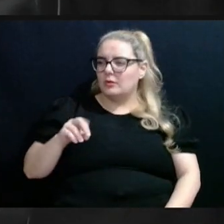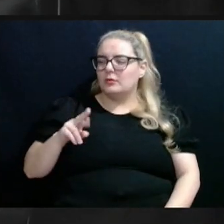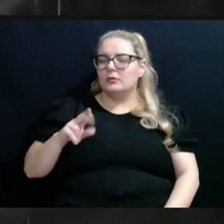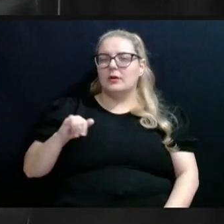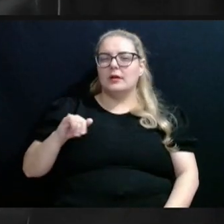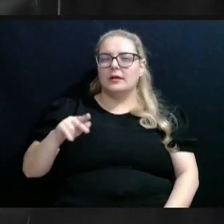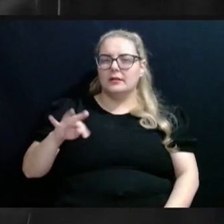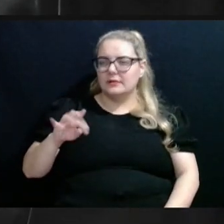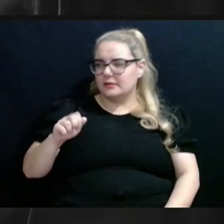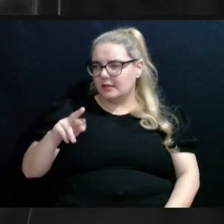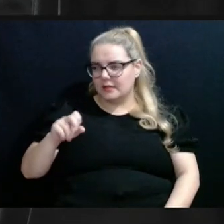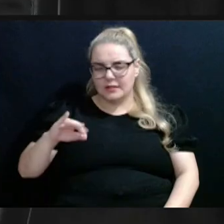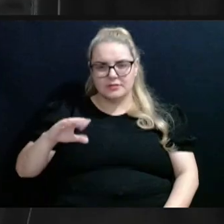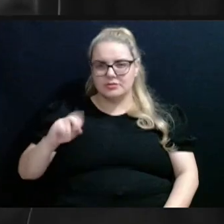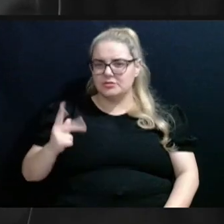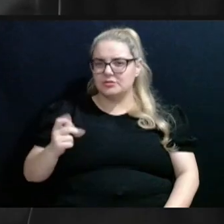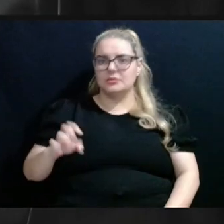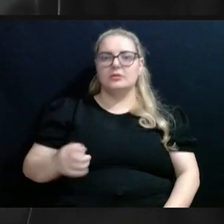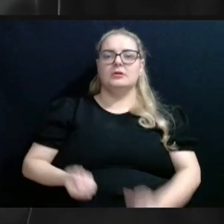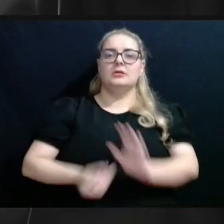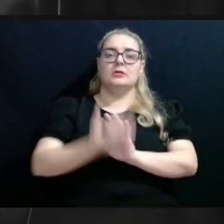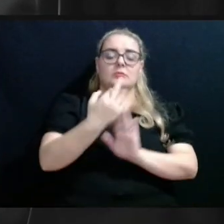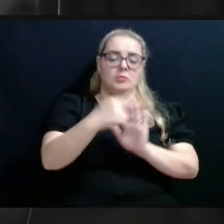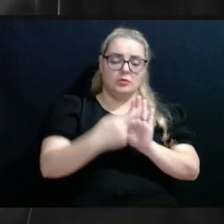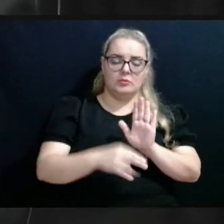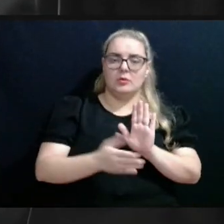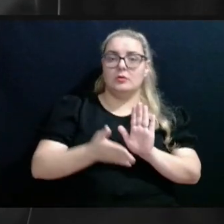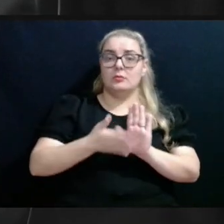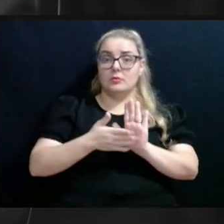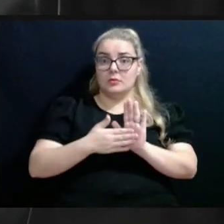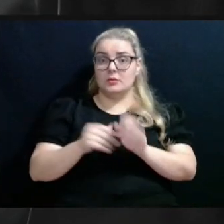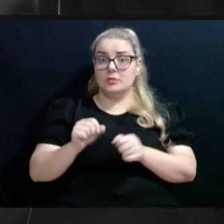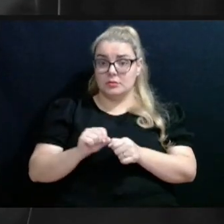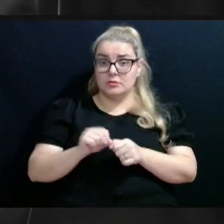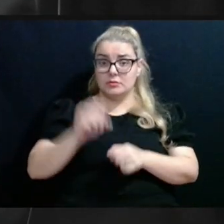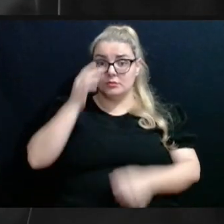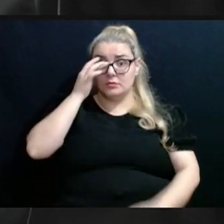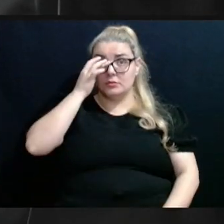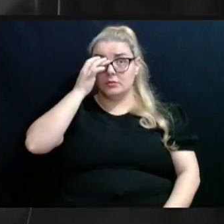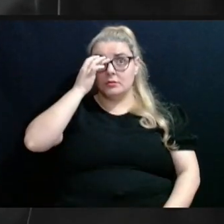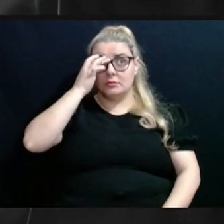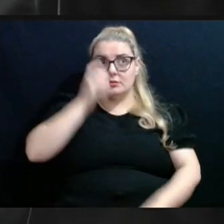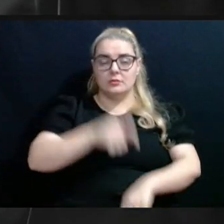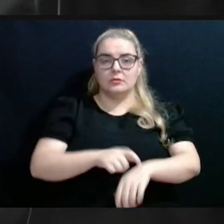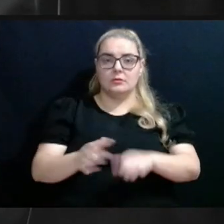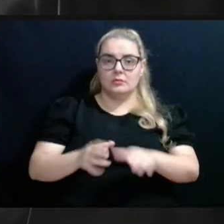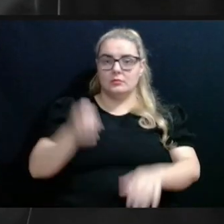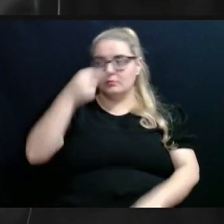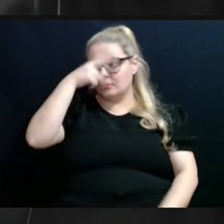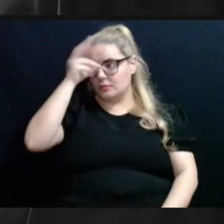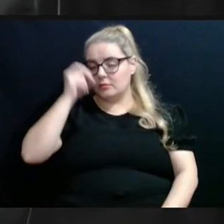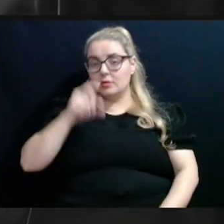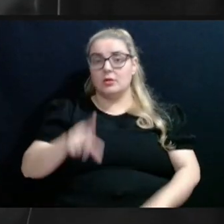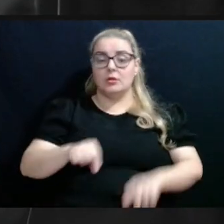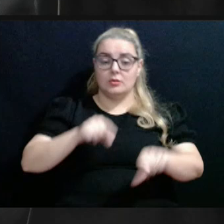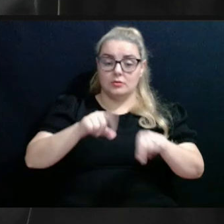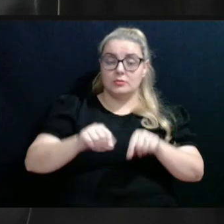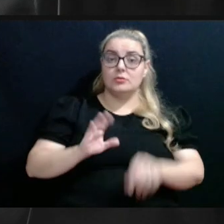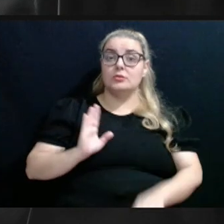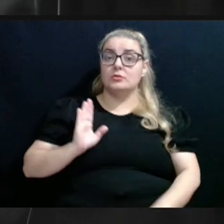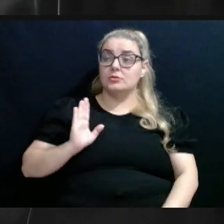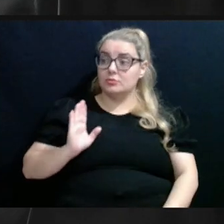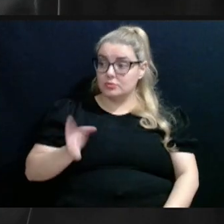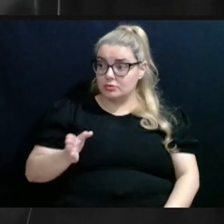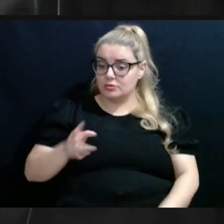Queremos alguns relatórios onde fizemos propostas naquela ocasião para os prefeitos criarem alternativas já